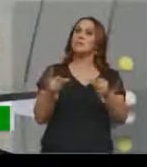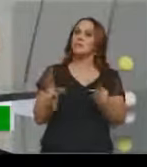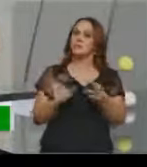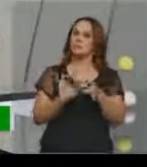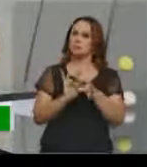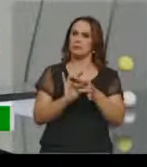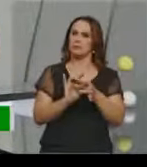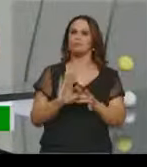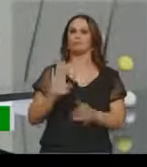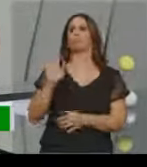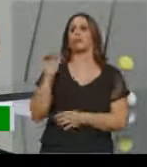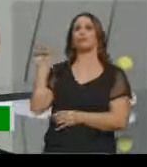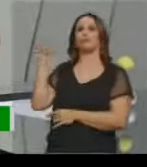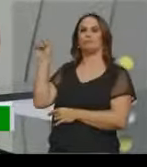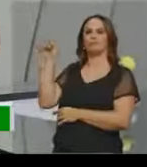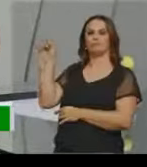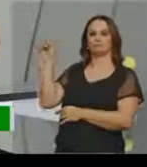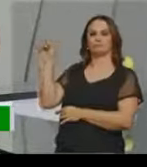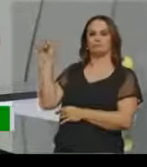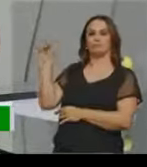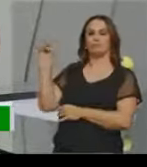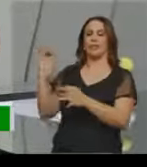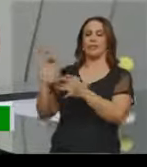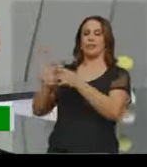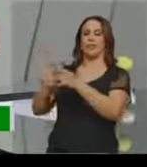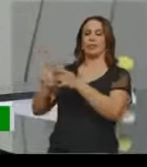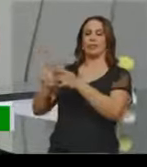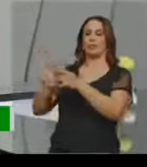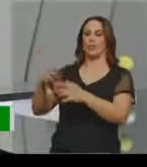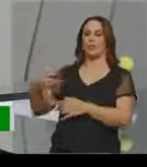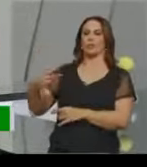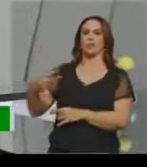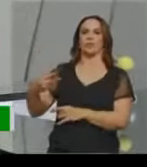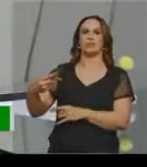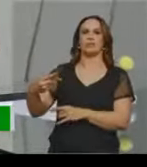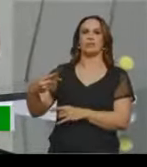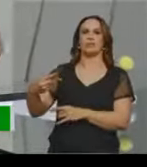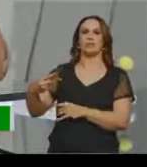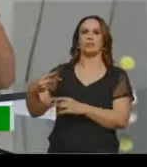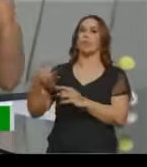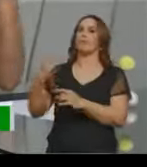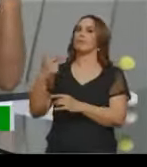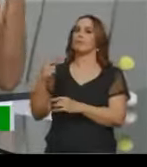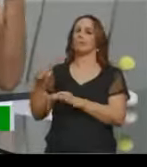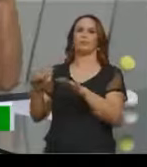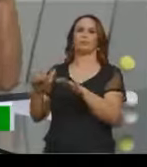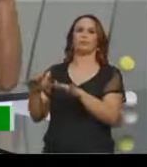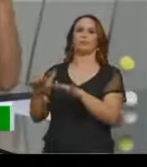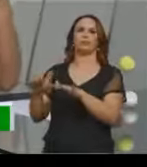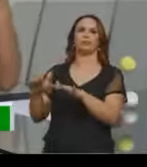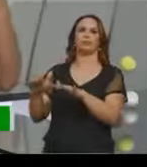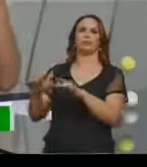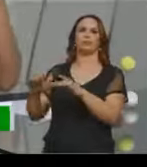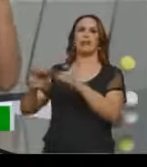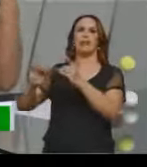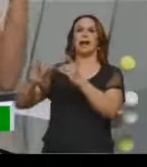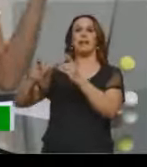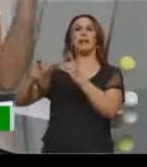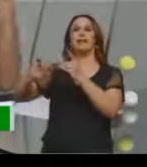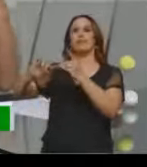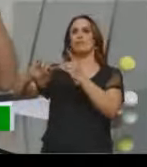essa mobilidade, ó. A dupla ligação, ela cria, então, uma barreira rotacional. Então, as insaturações nas